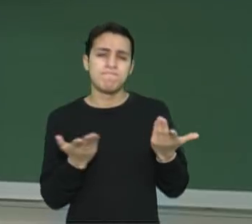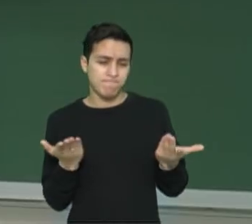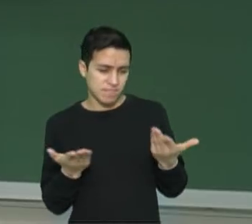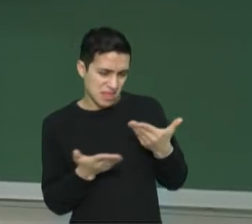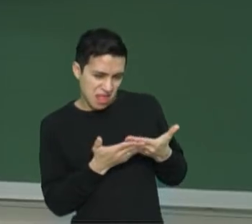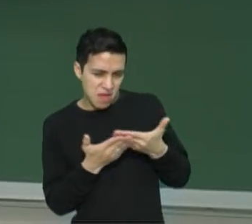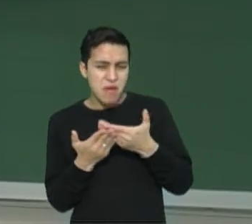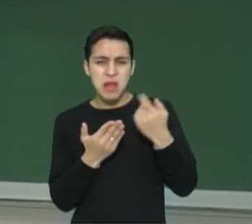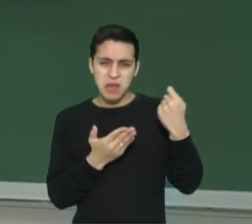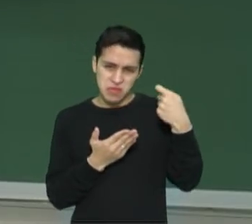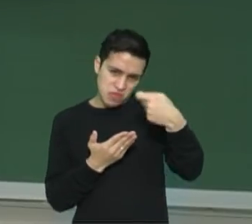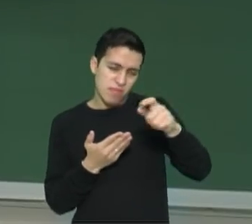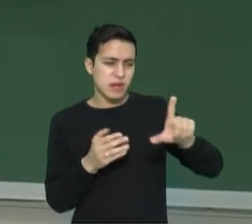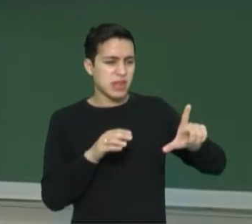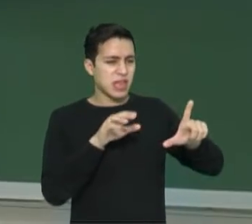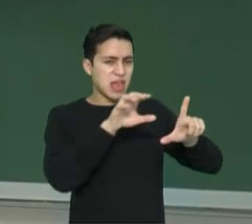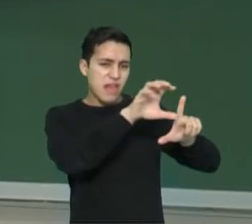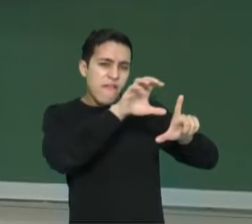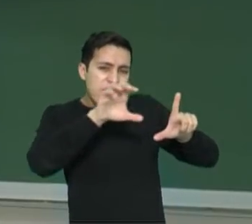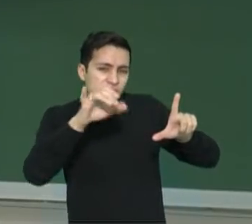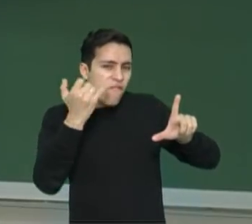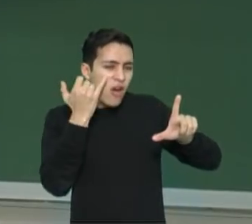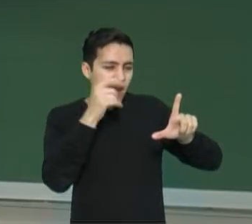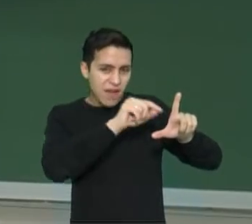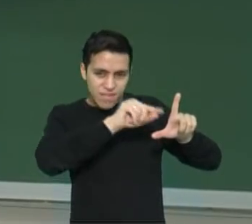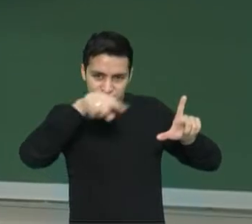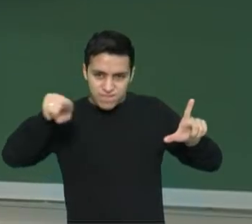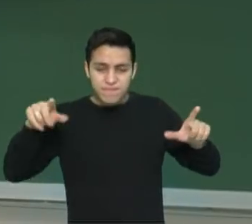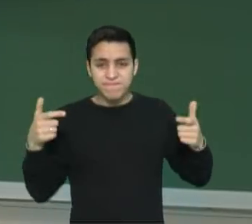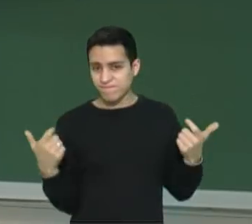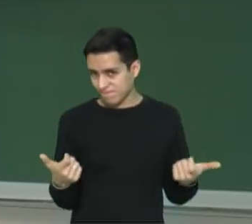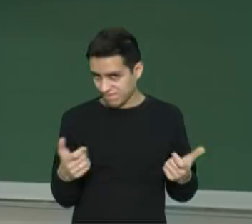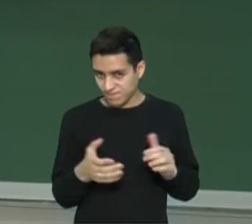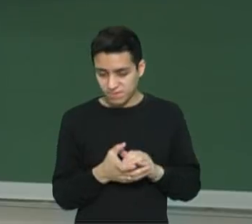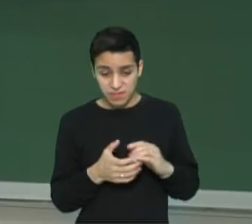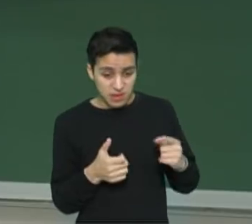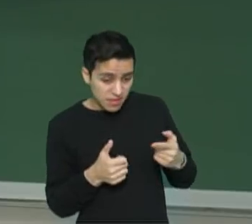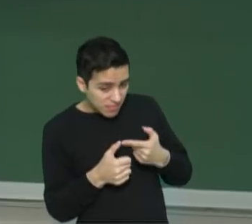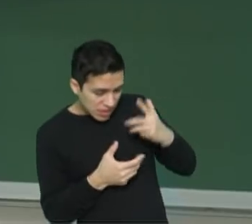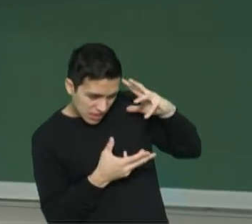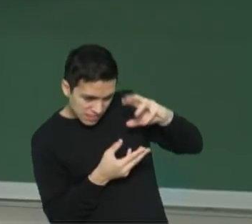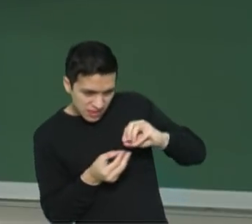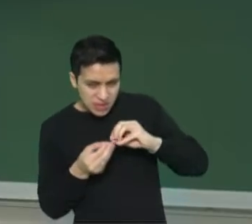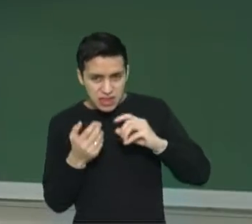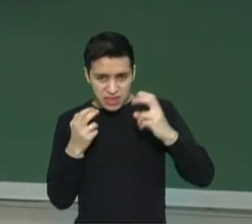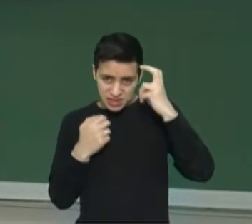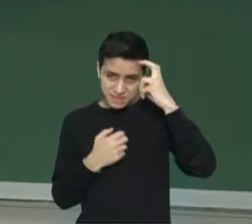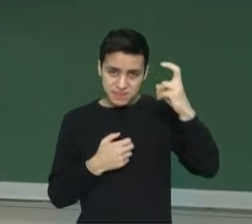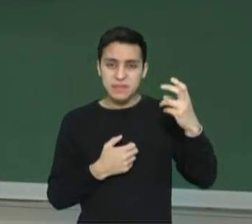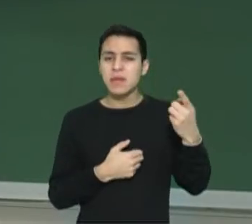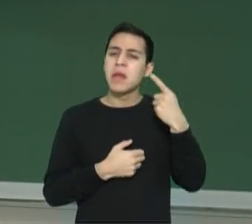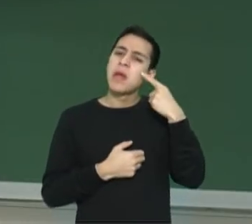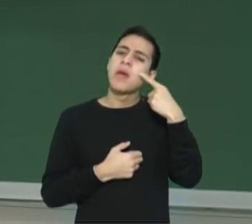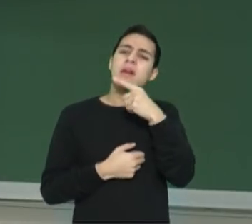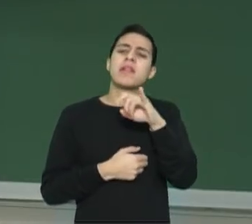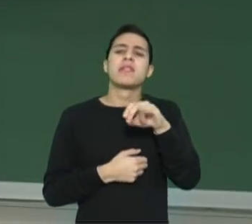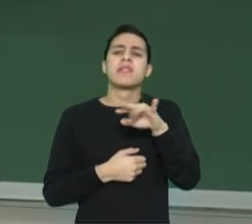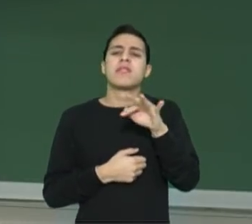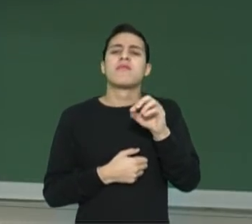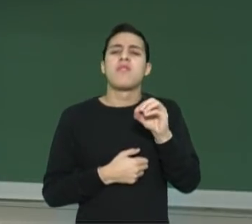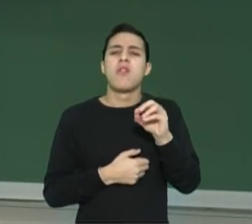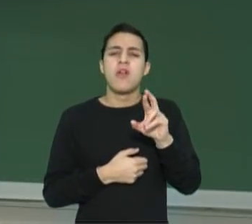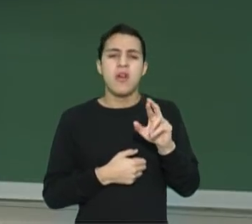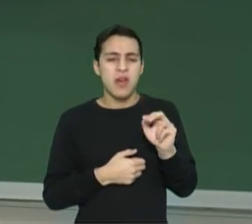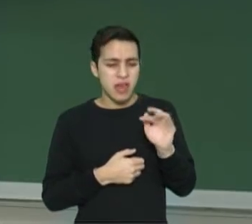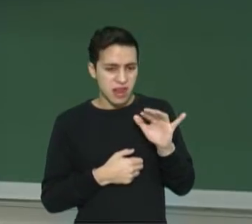aula é de infográfico, não é isso? Então, o que que a gente observou? Primeiro pensando as inteligências, e agora a professora vai trazer um infográfico que tem a